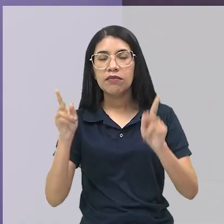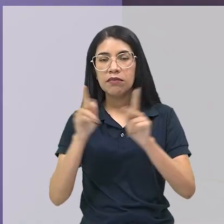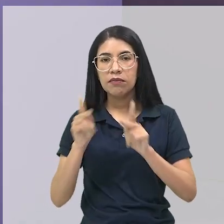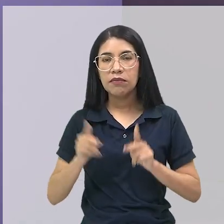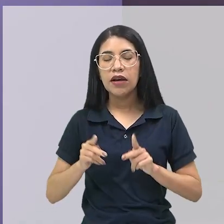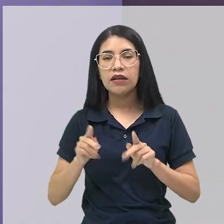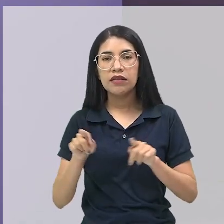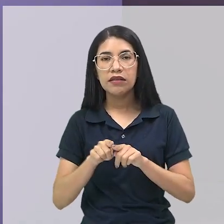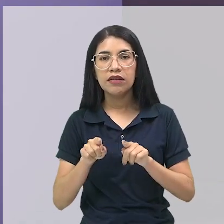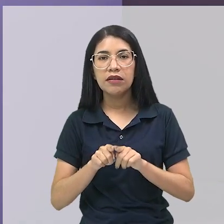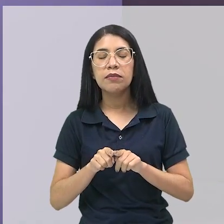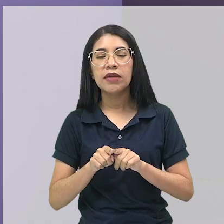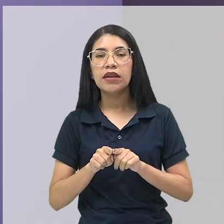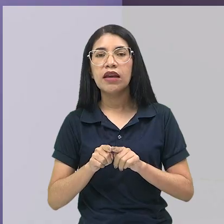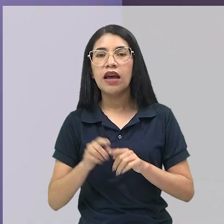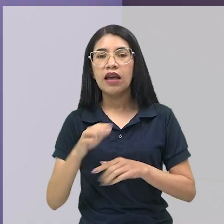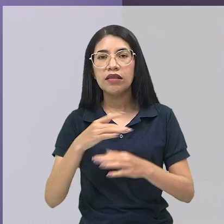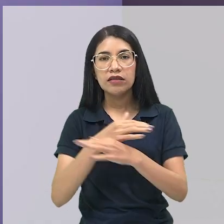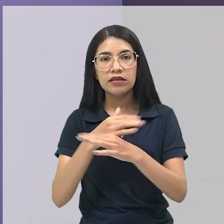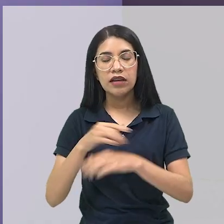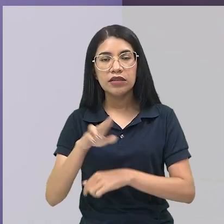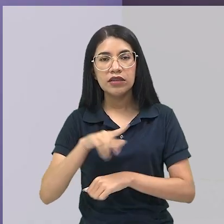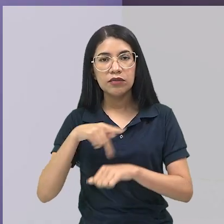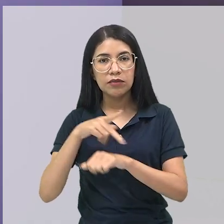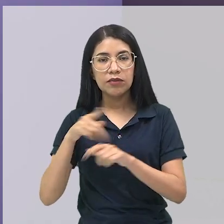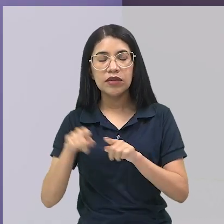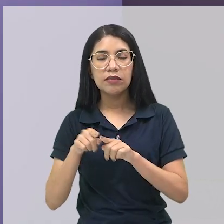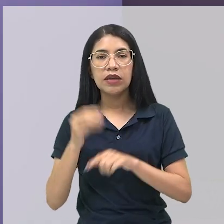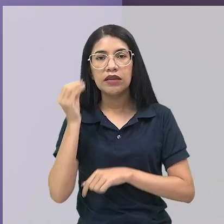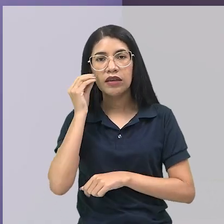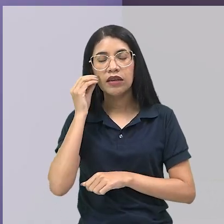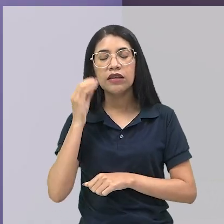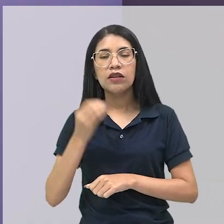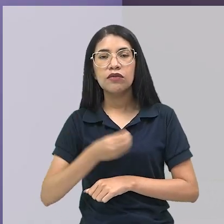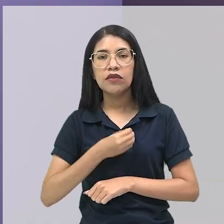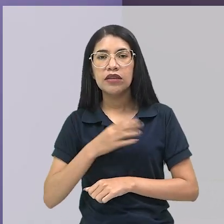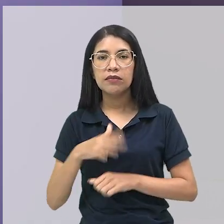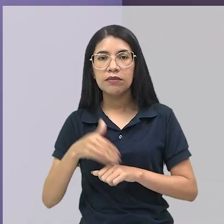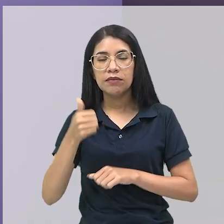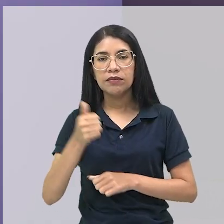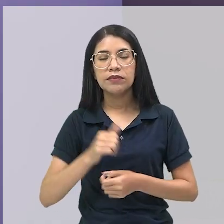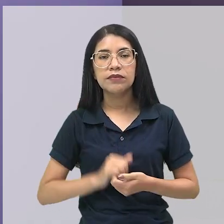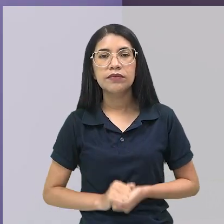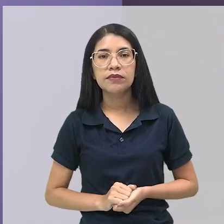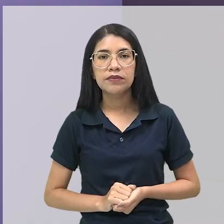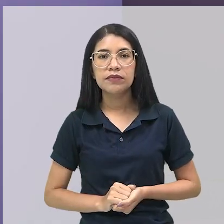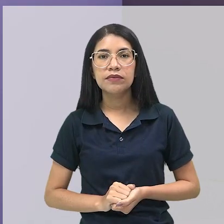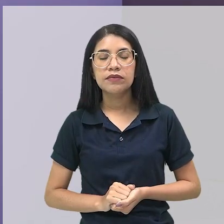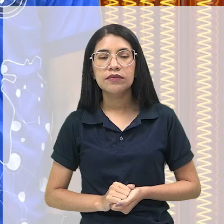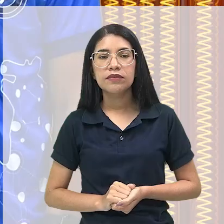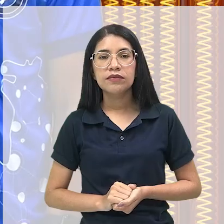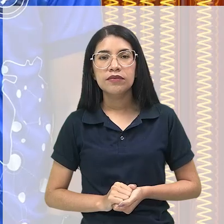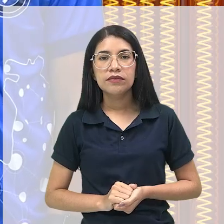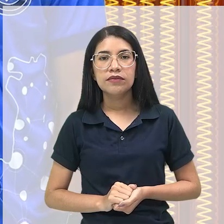com quem vem à nossa cidade, ao nosso país, buscando melhor condição de vida.